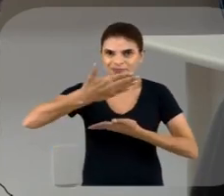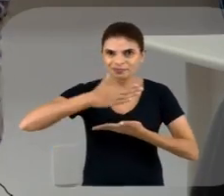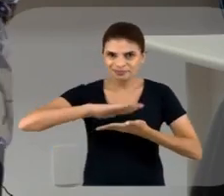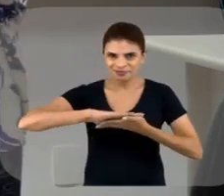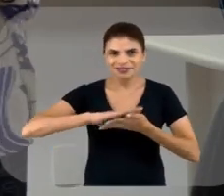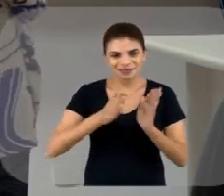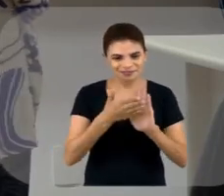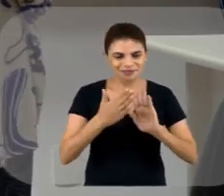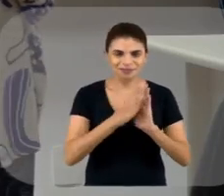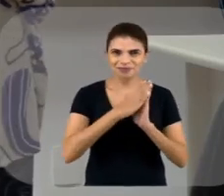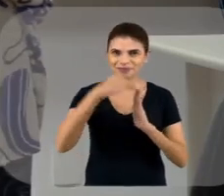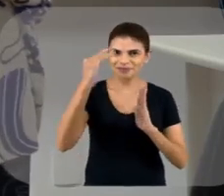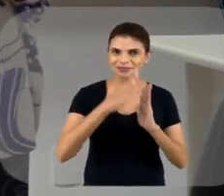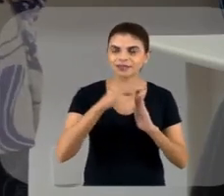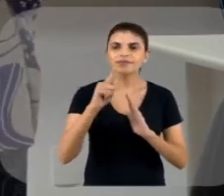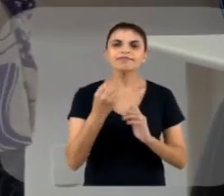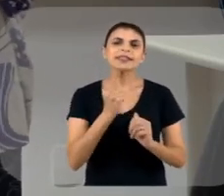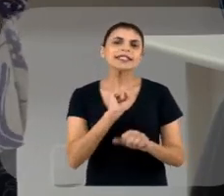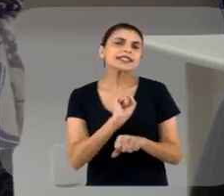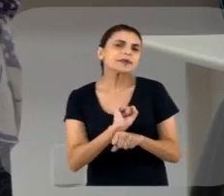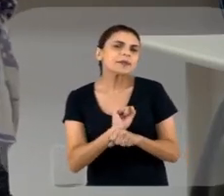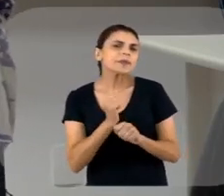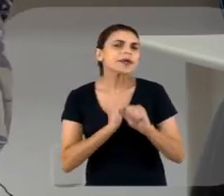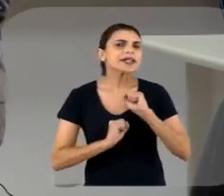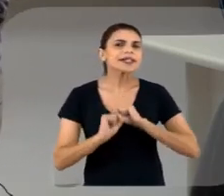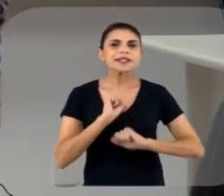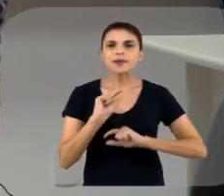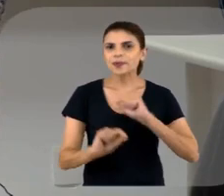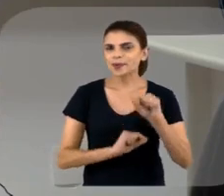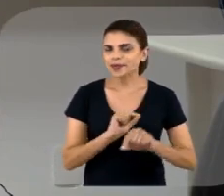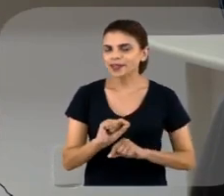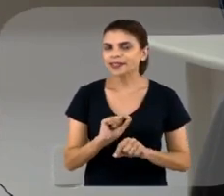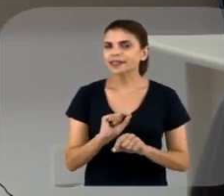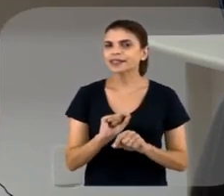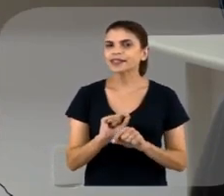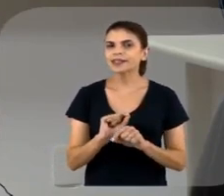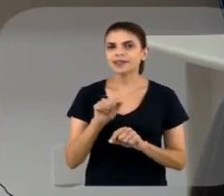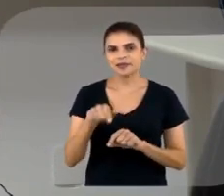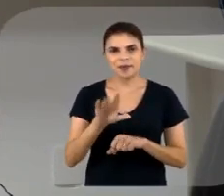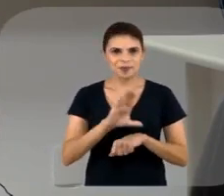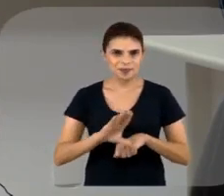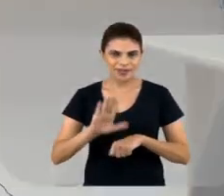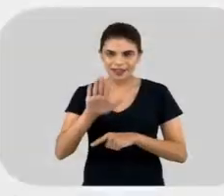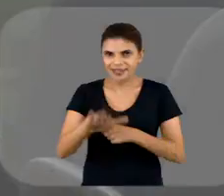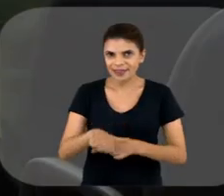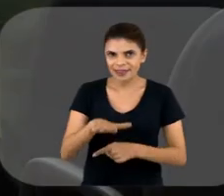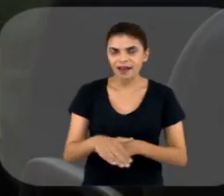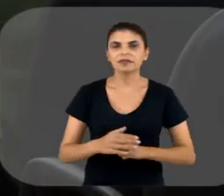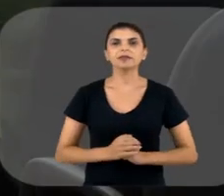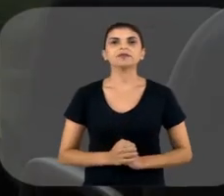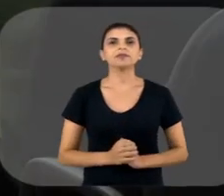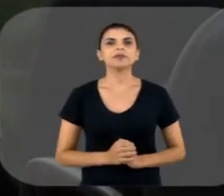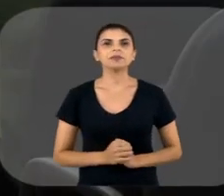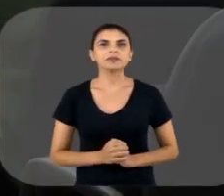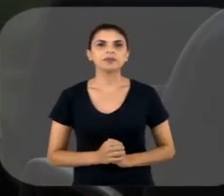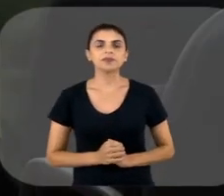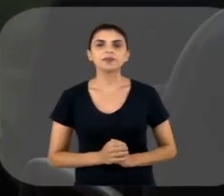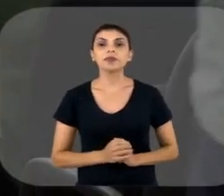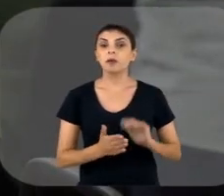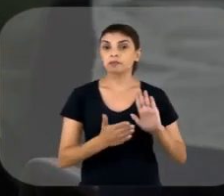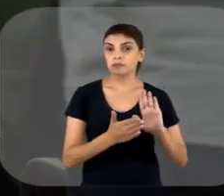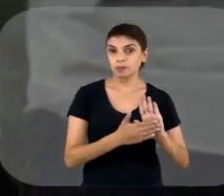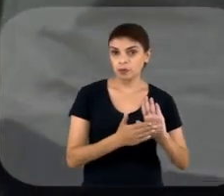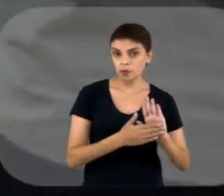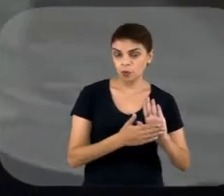pequeno, um pouco da expectativa de vocês sobre essa tarde. Então é isso, né? Essa é